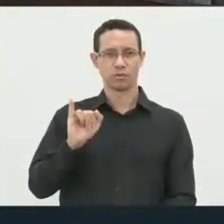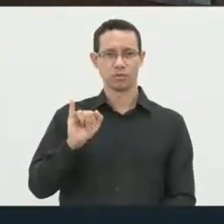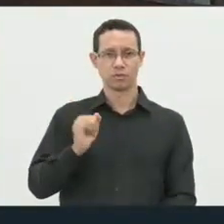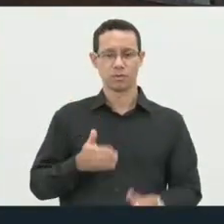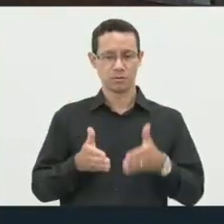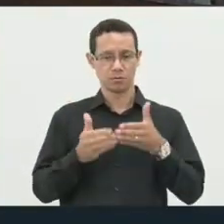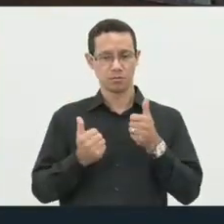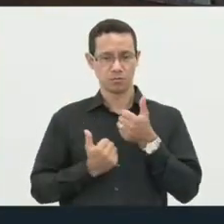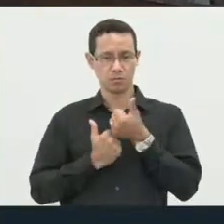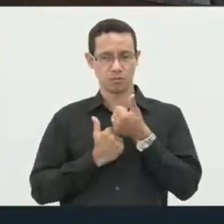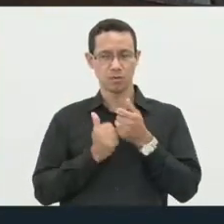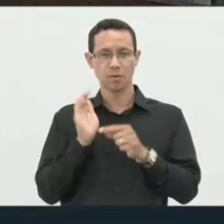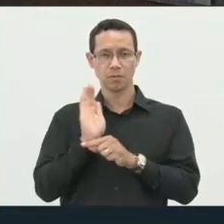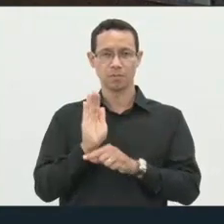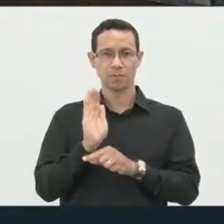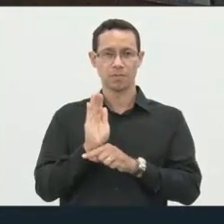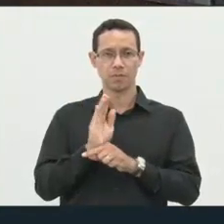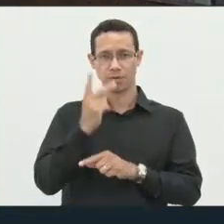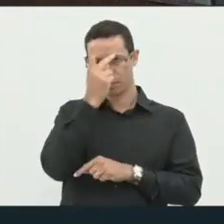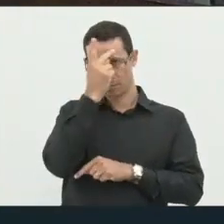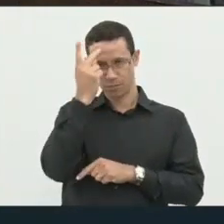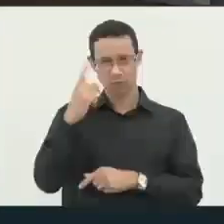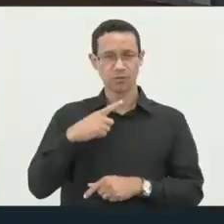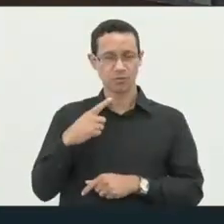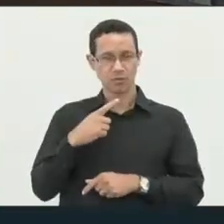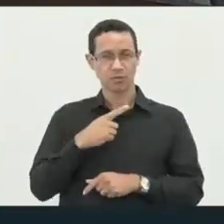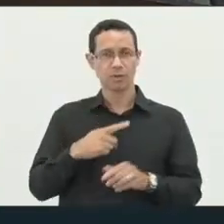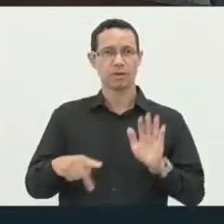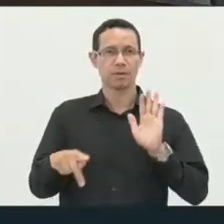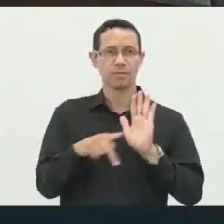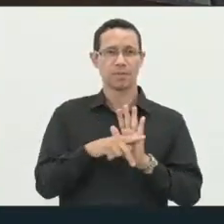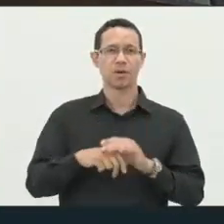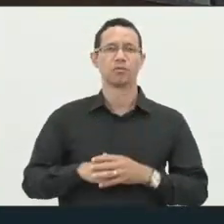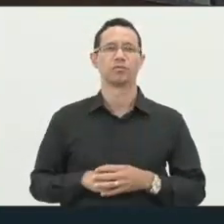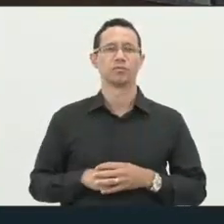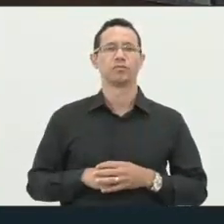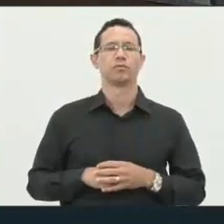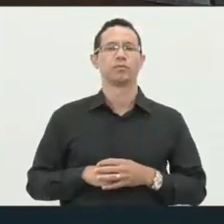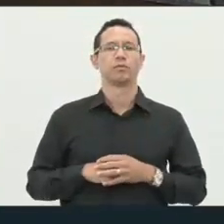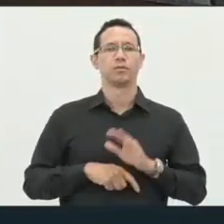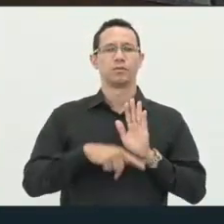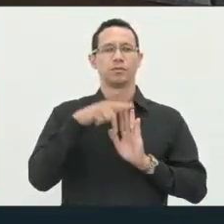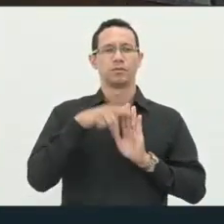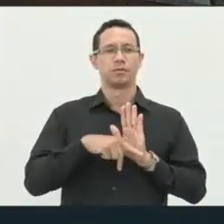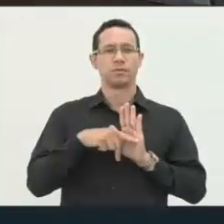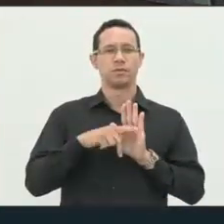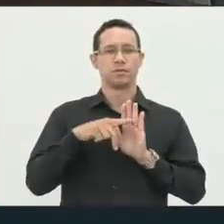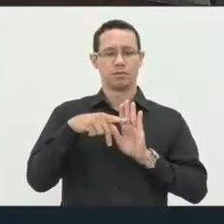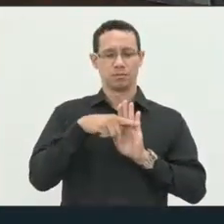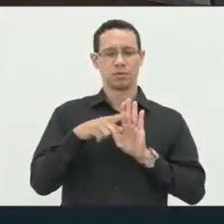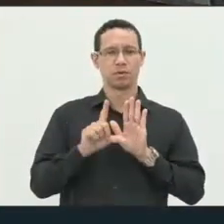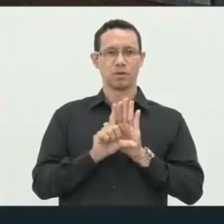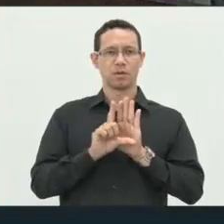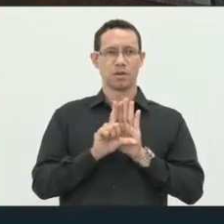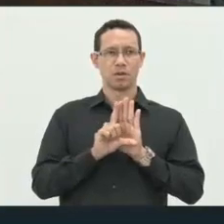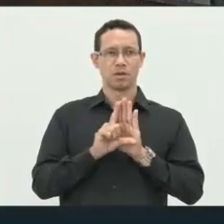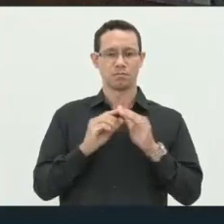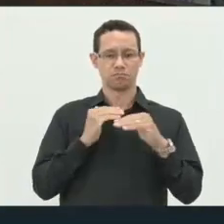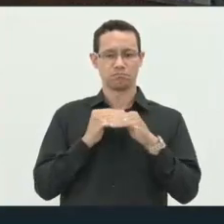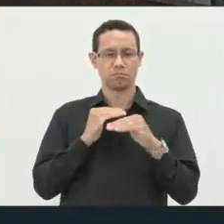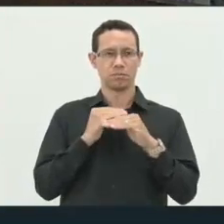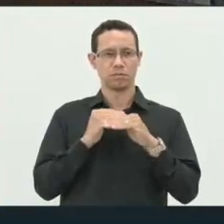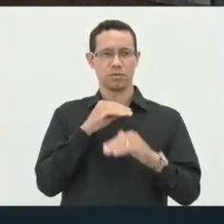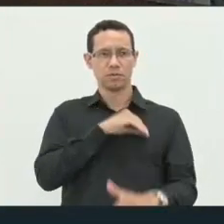que é mais uma pessoa que faz parte desse projeto de lei de equiparação salarial dos dentistas